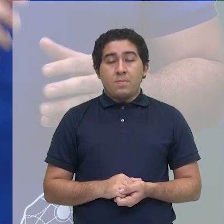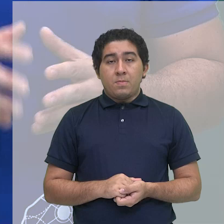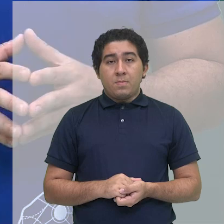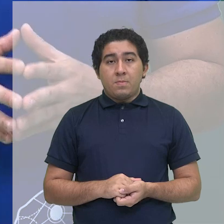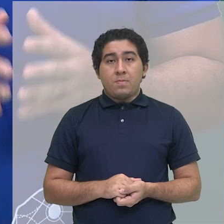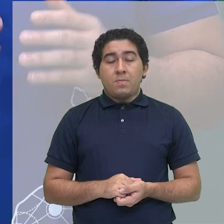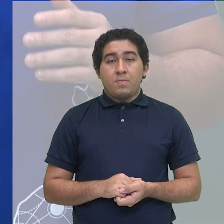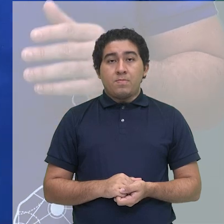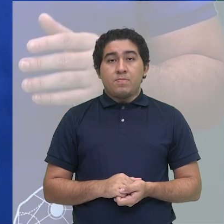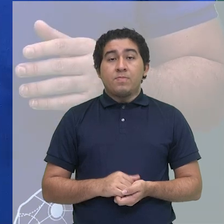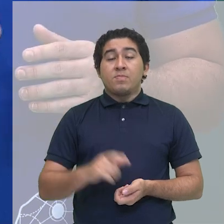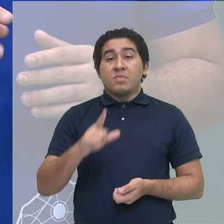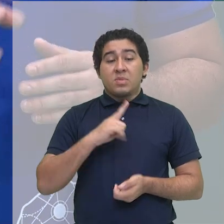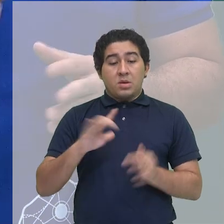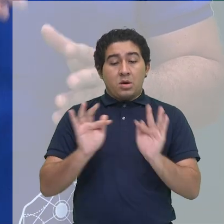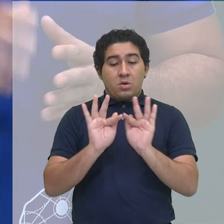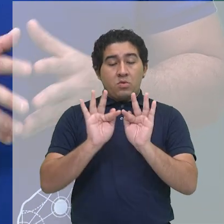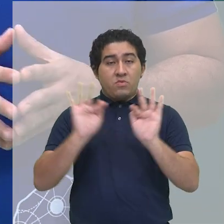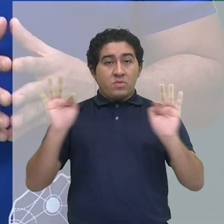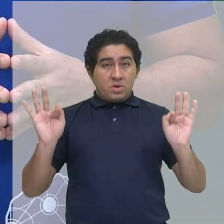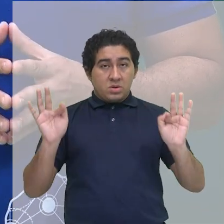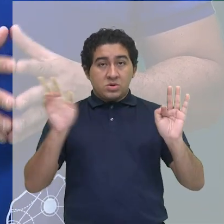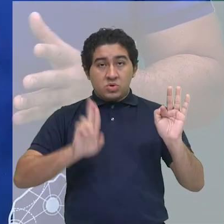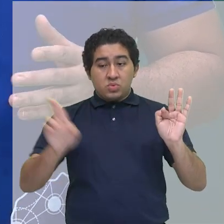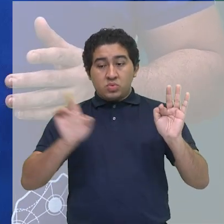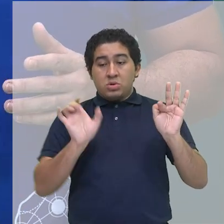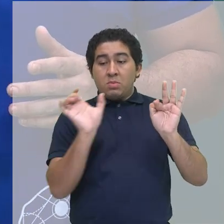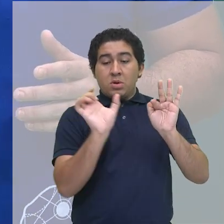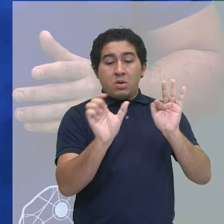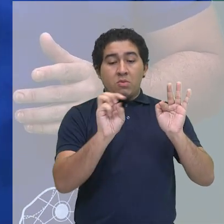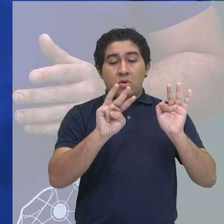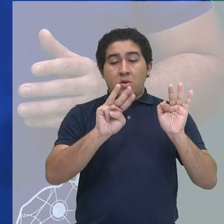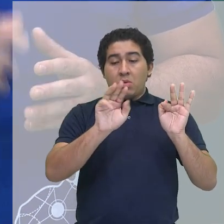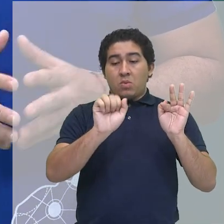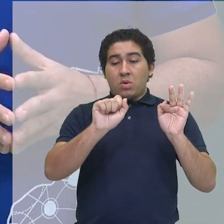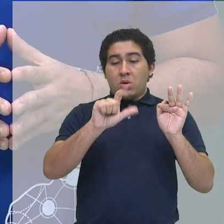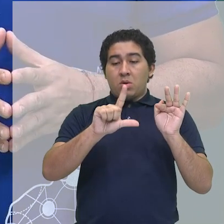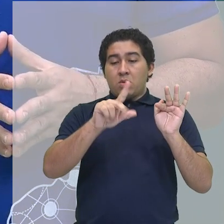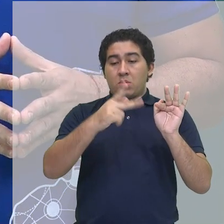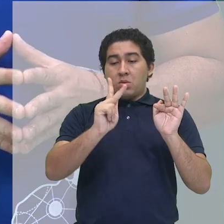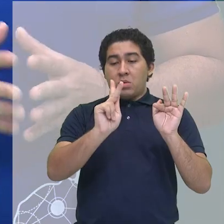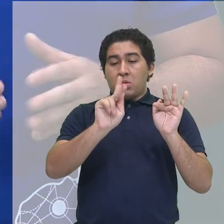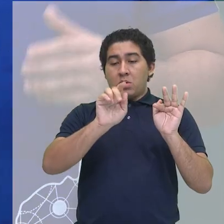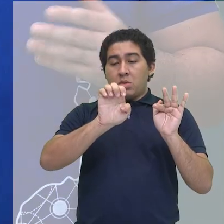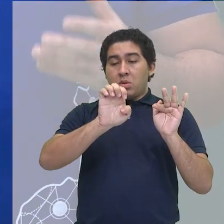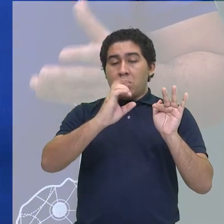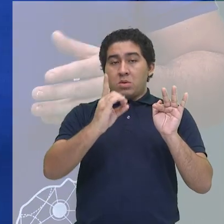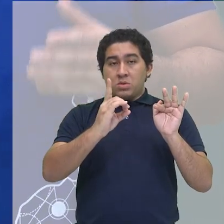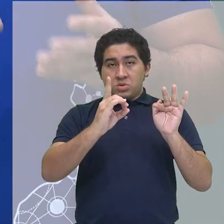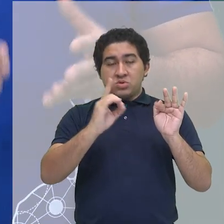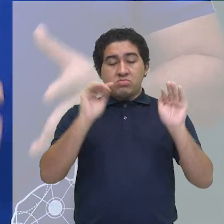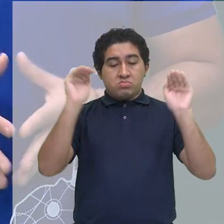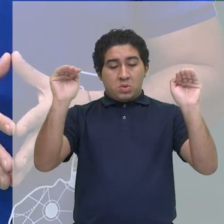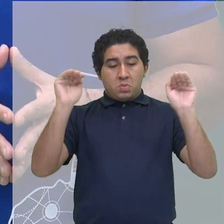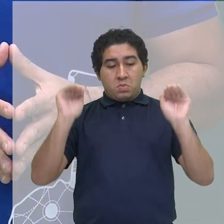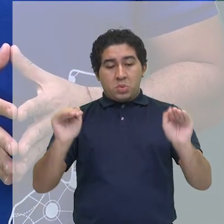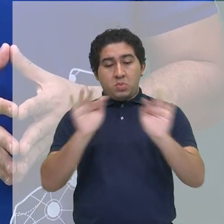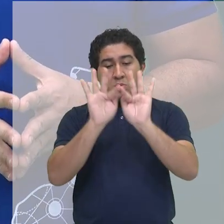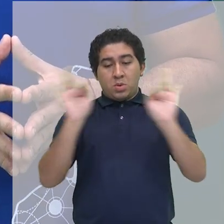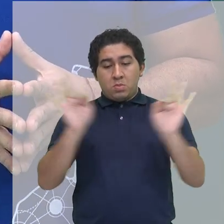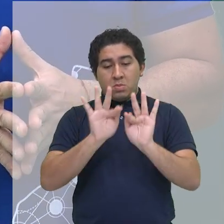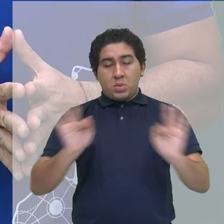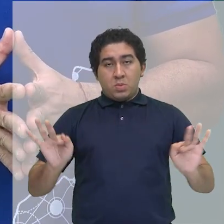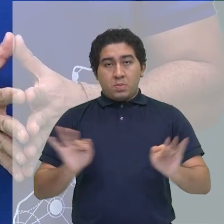in the park. Eu caminhei pelo parque. I watched a movie. Eu assisti a um